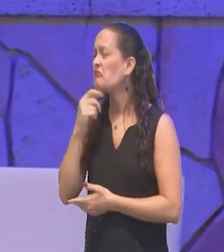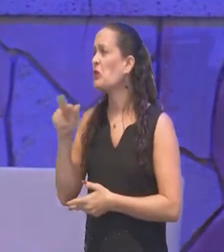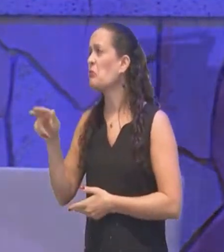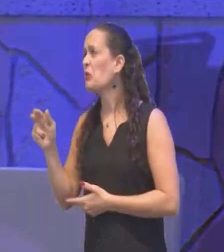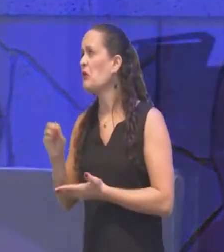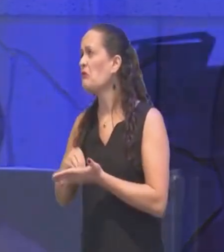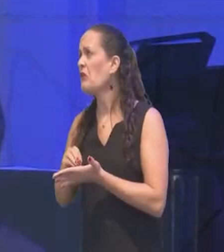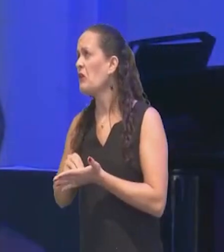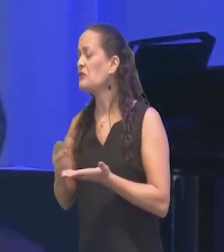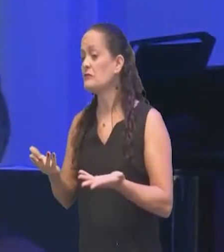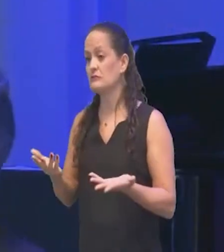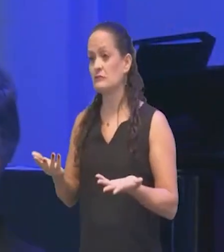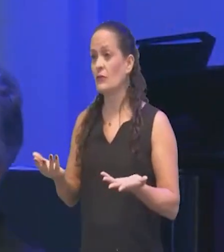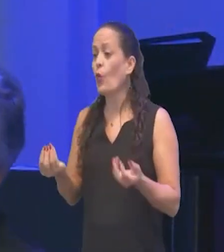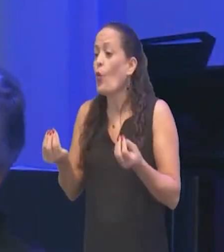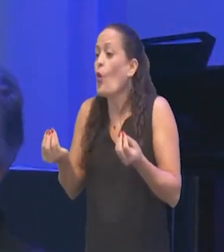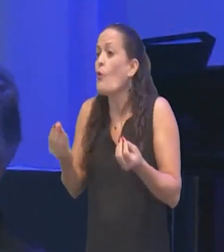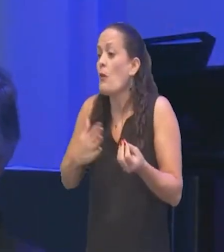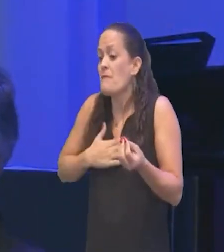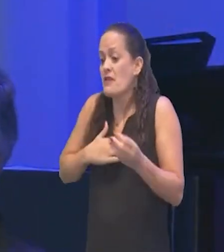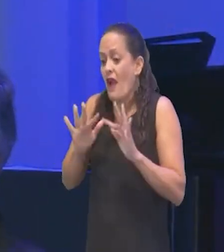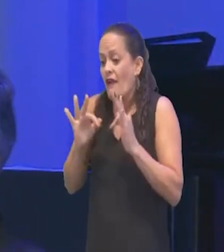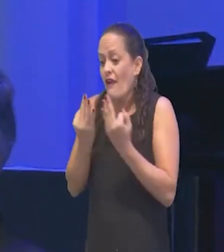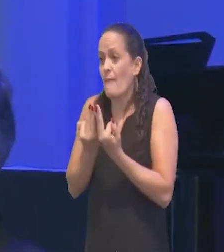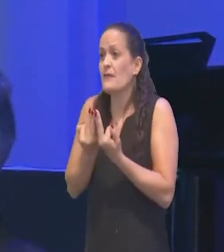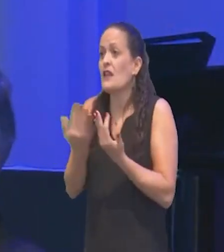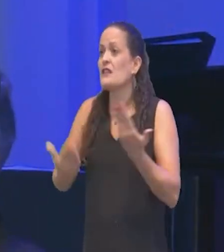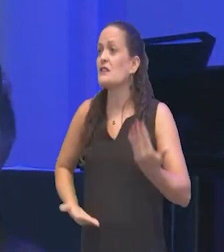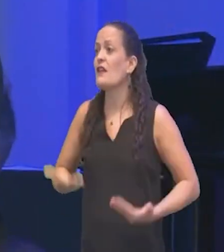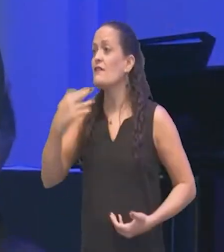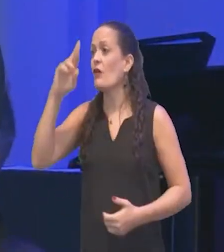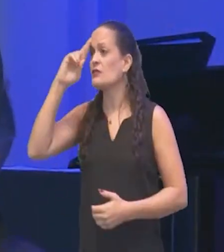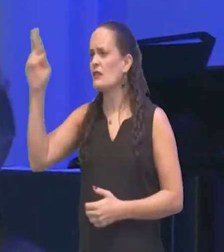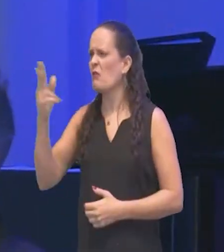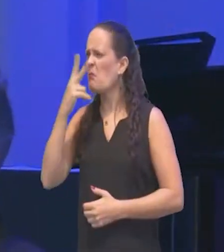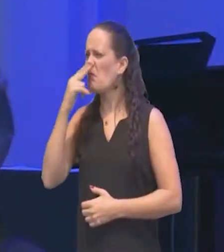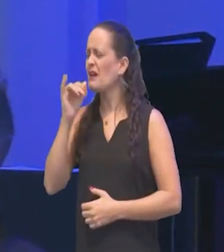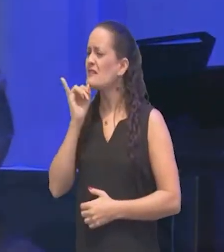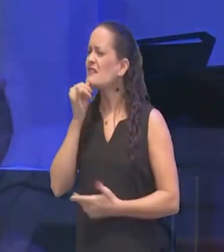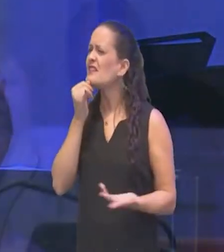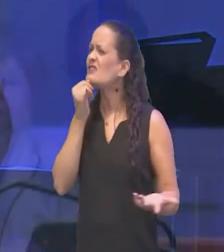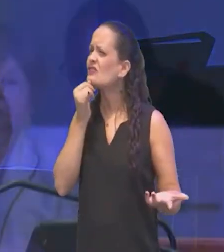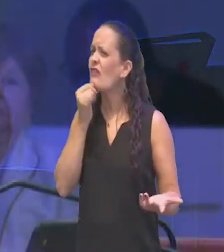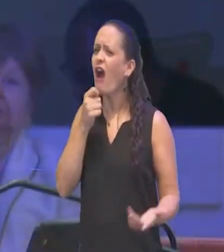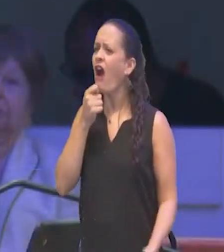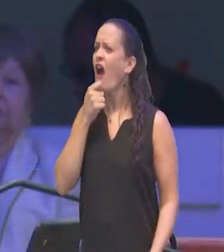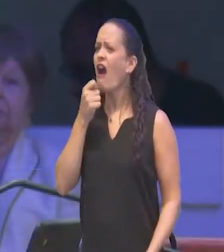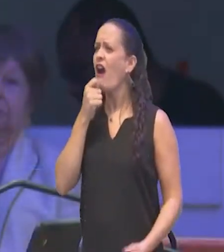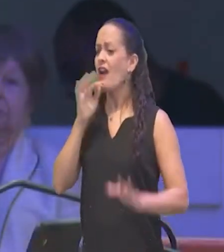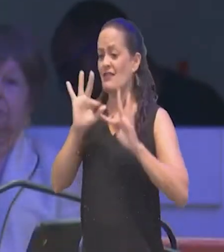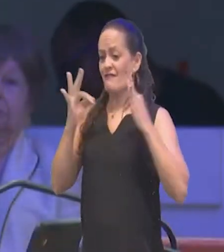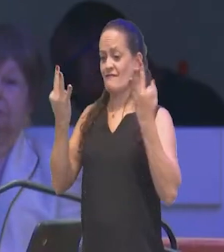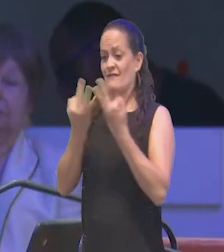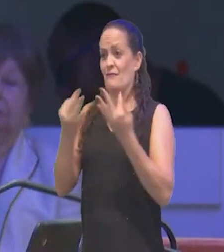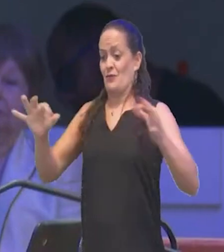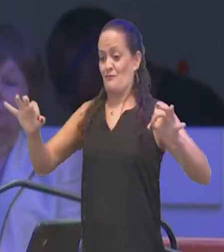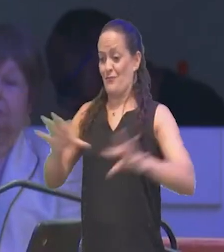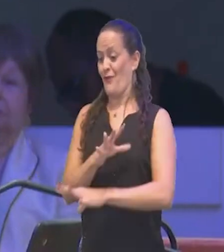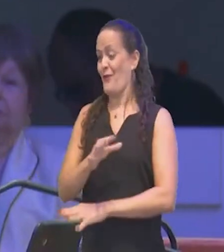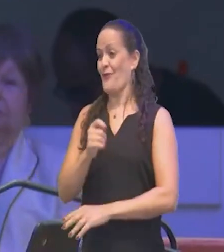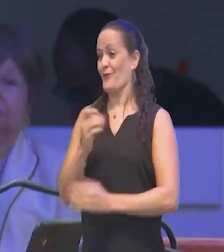pai ainda não é crente, eu e a minha casa serviremos ao Senhor, me trazia tristeza. Mas insistimos em oração,